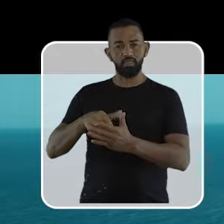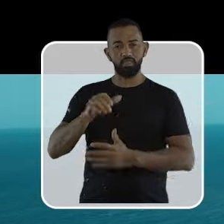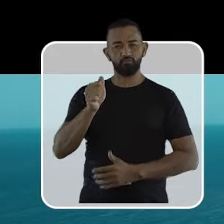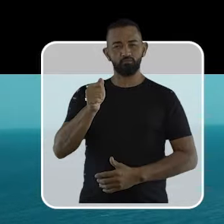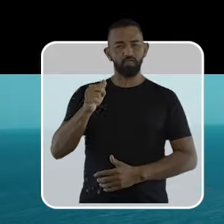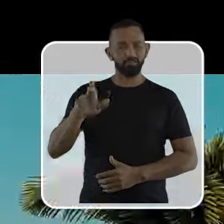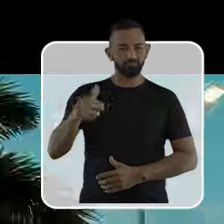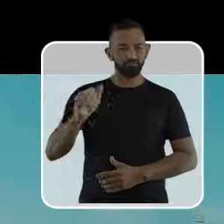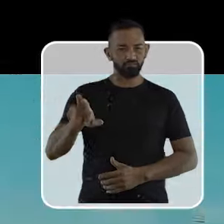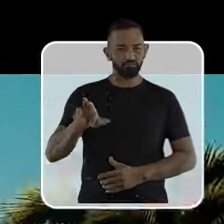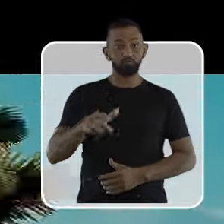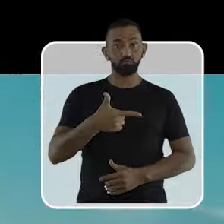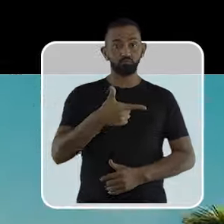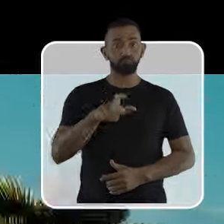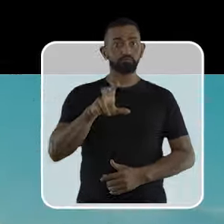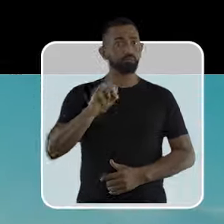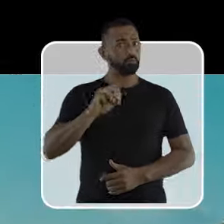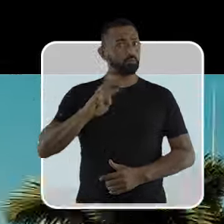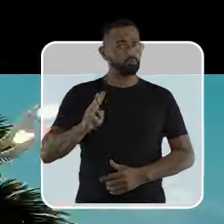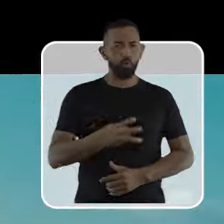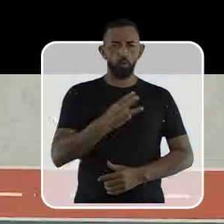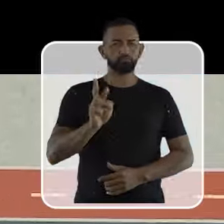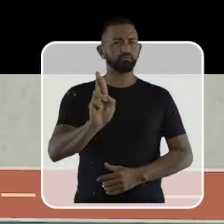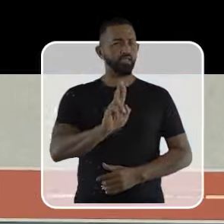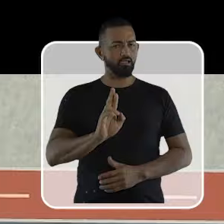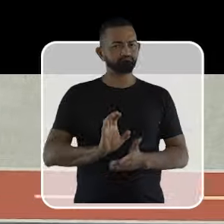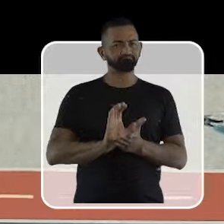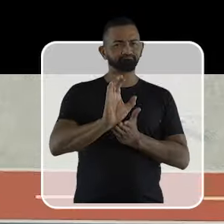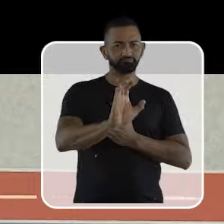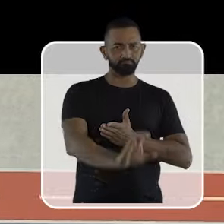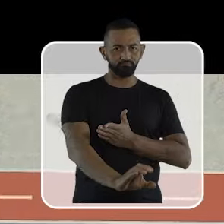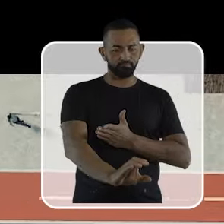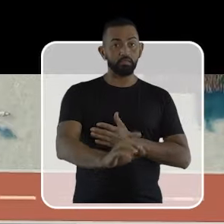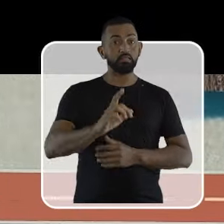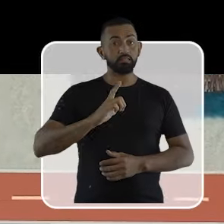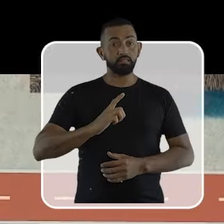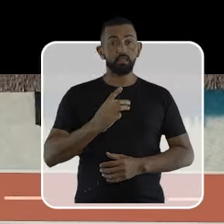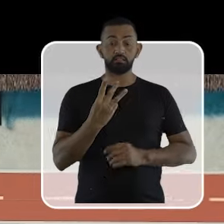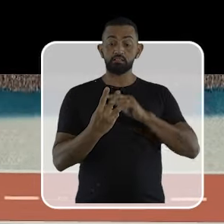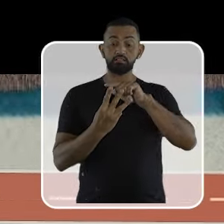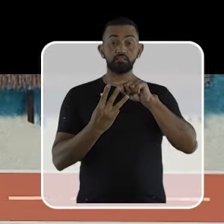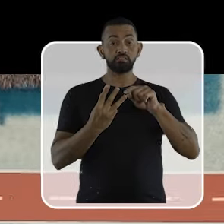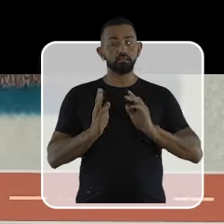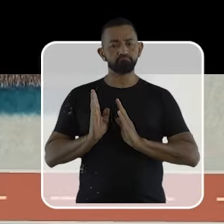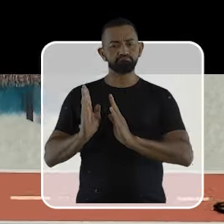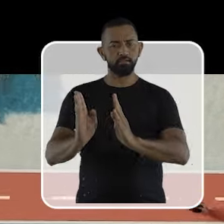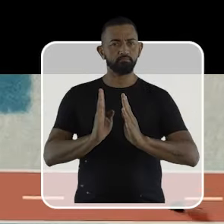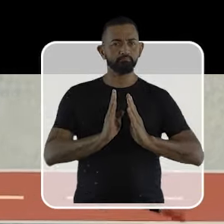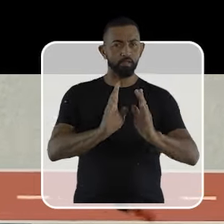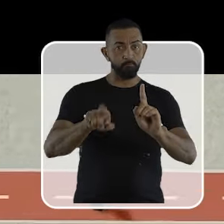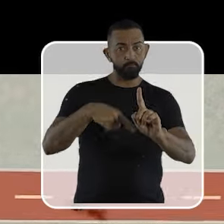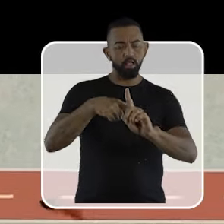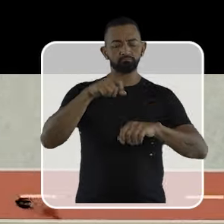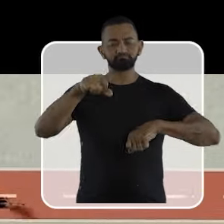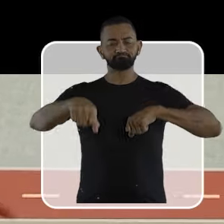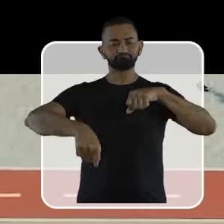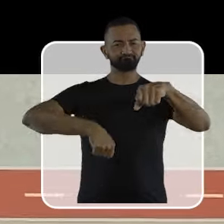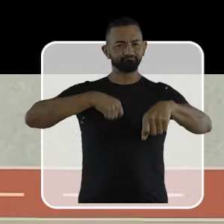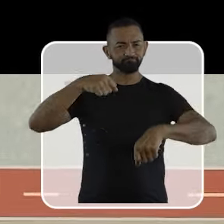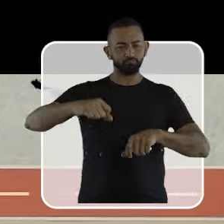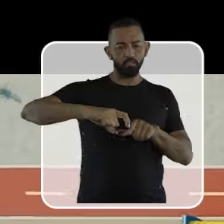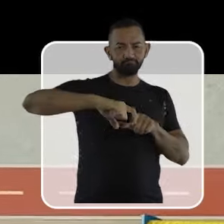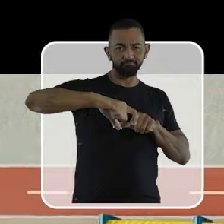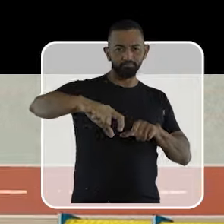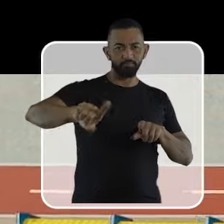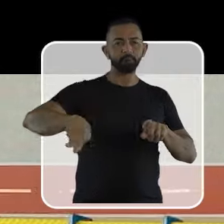de 250 milhões de reais. Projeto contempla 3 pistas de cada lado, faixa exclusiva de ônibus para agilizar